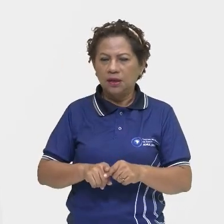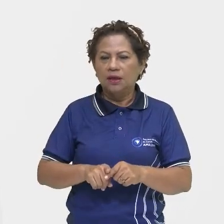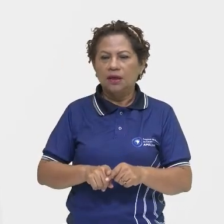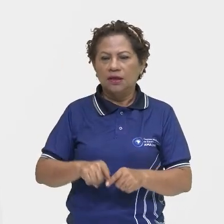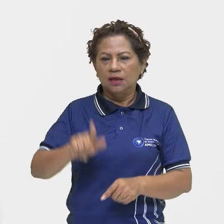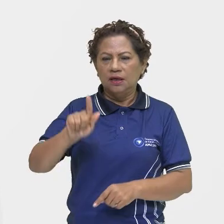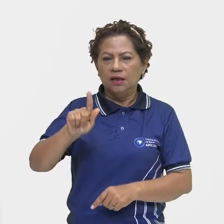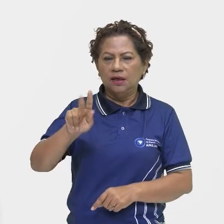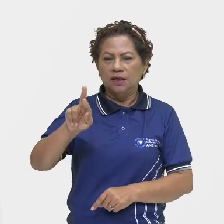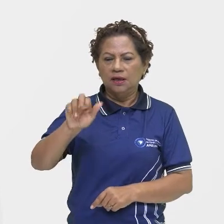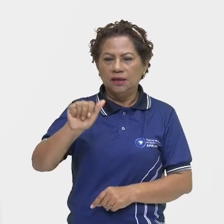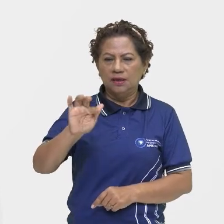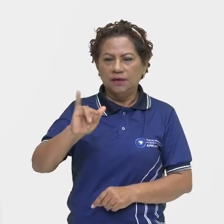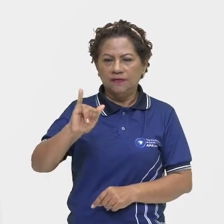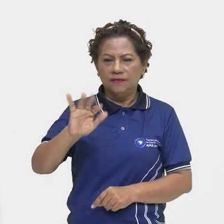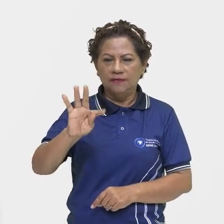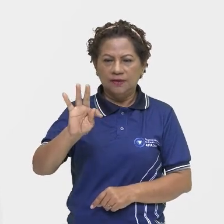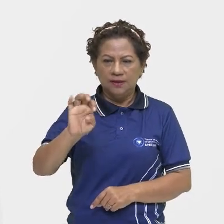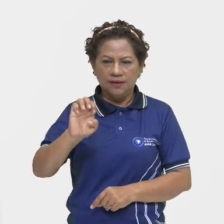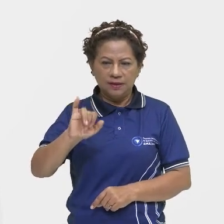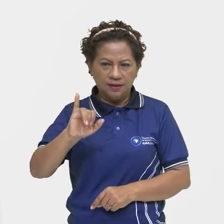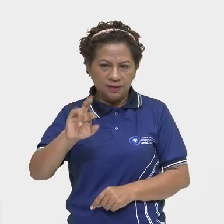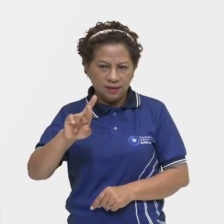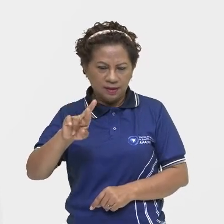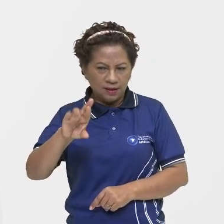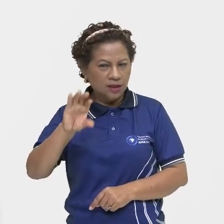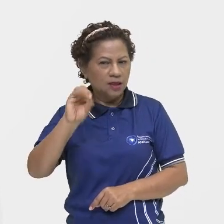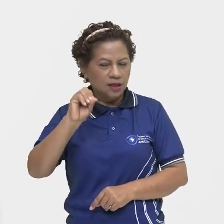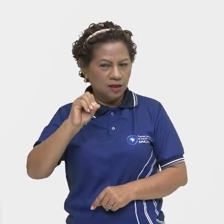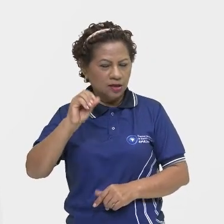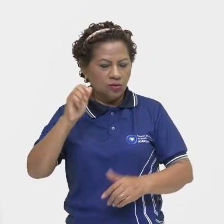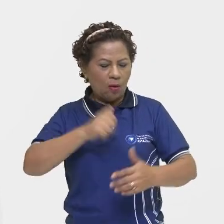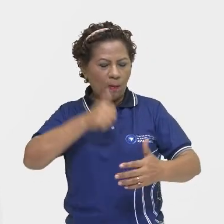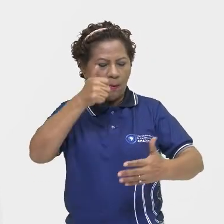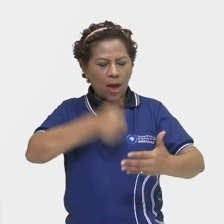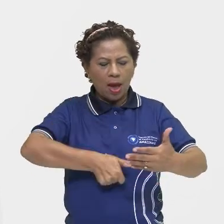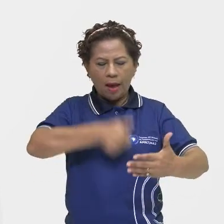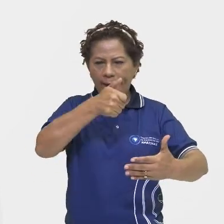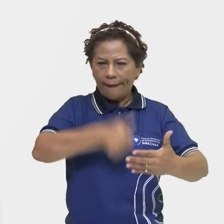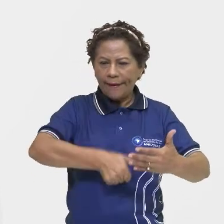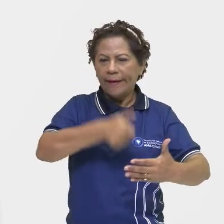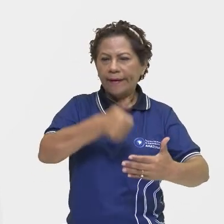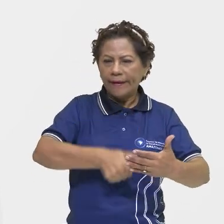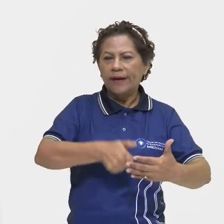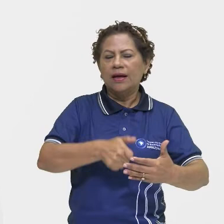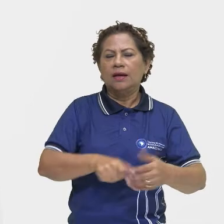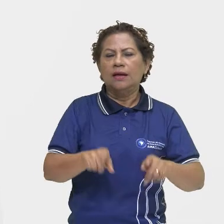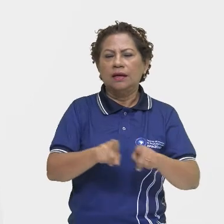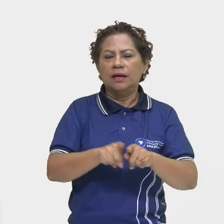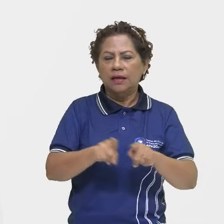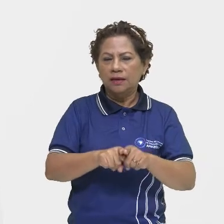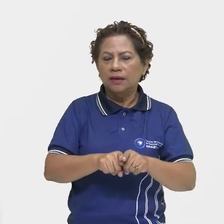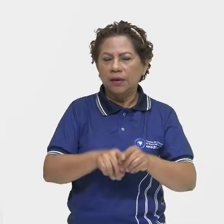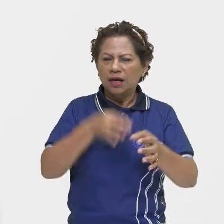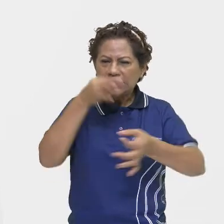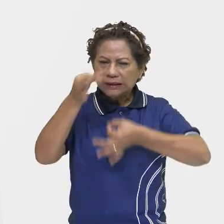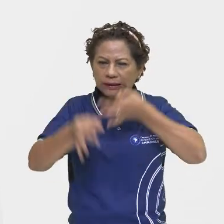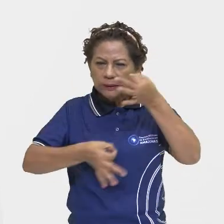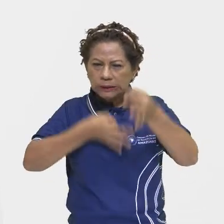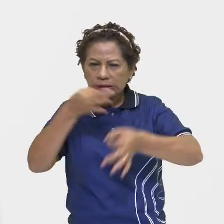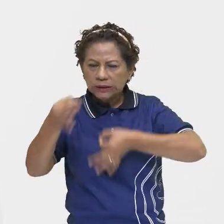que também coloca a sua crítica social e política nas suas obras. A partir do momento que ele utiliza